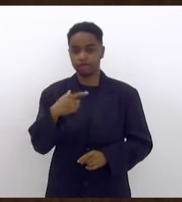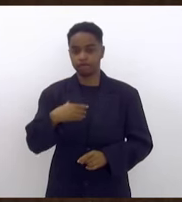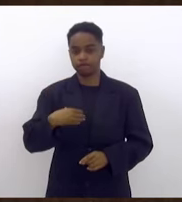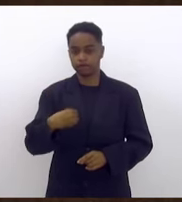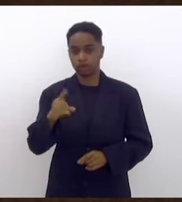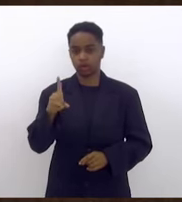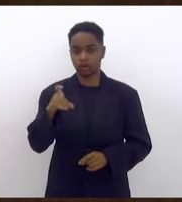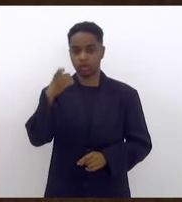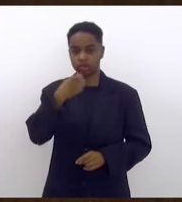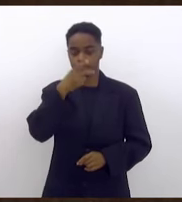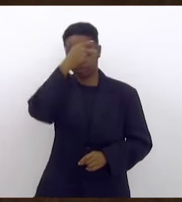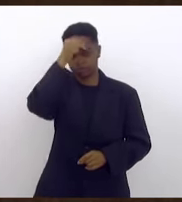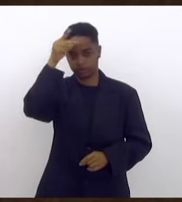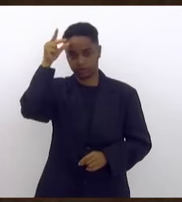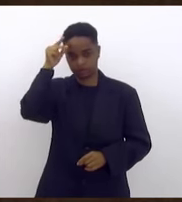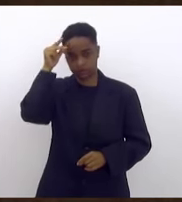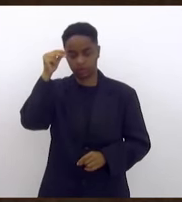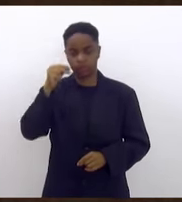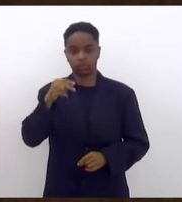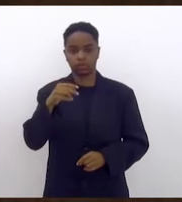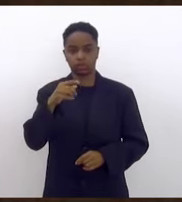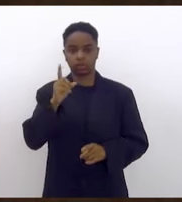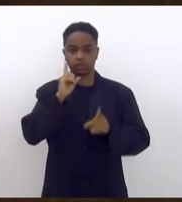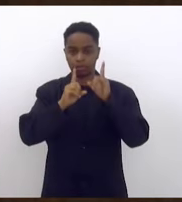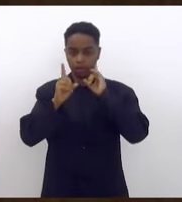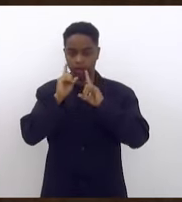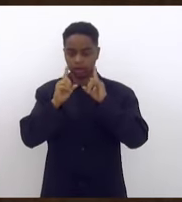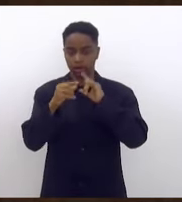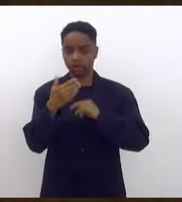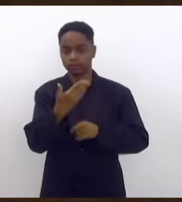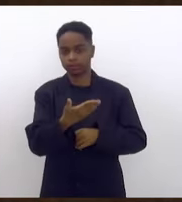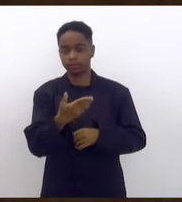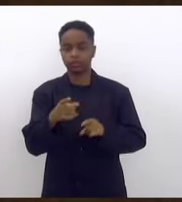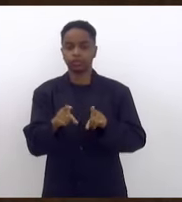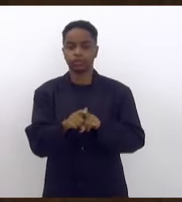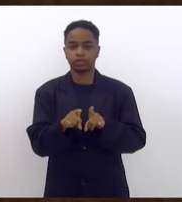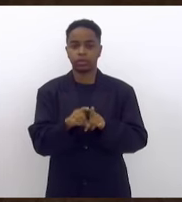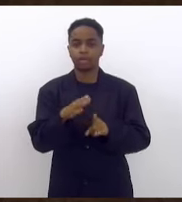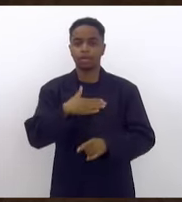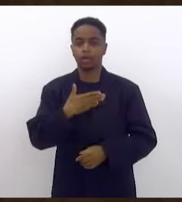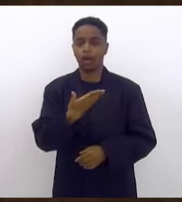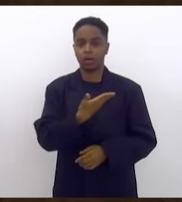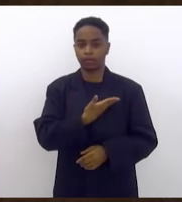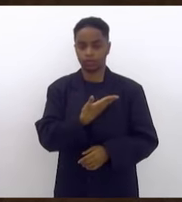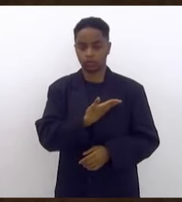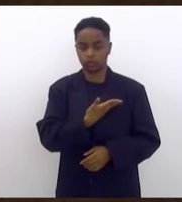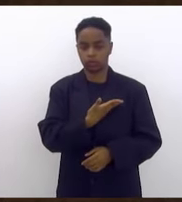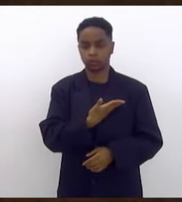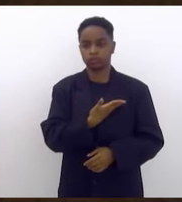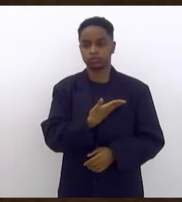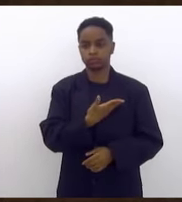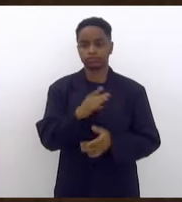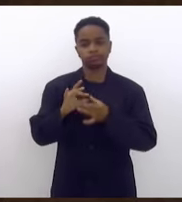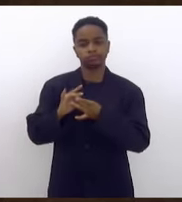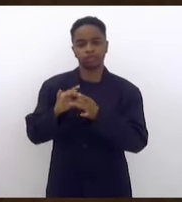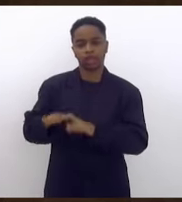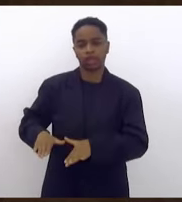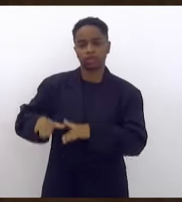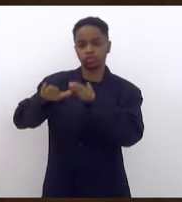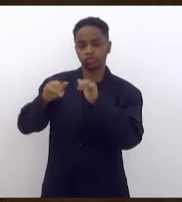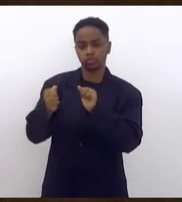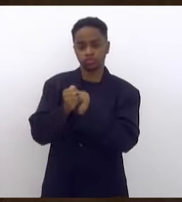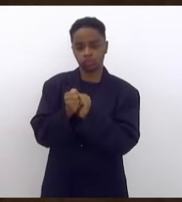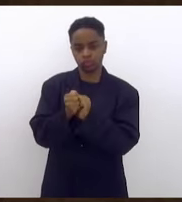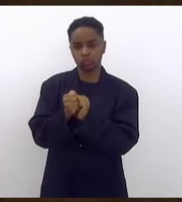Maricá, um advogado renomado, doutor Pedro Ricardo, a qual é meu amigo, amigo de adolescência,